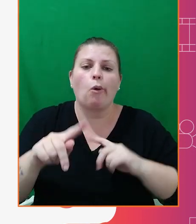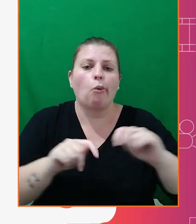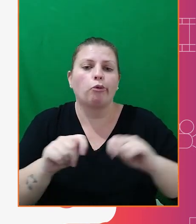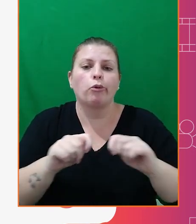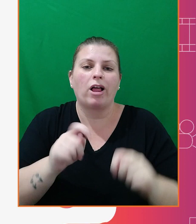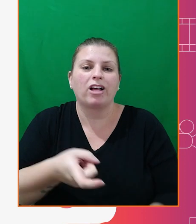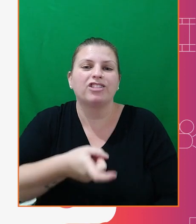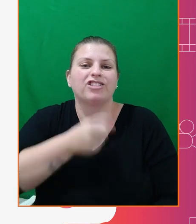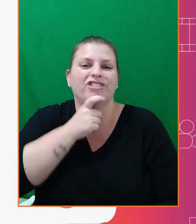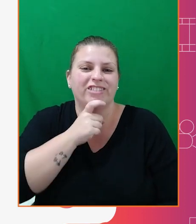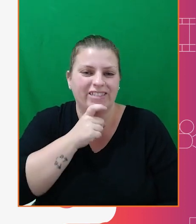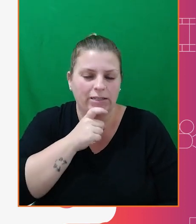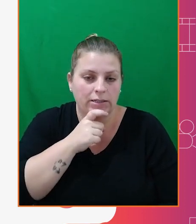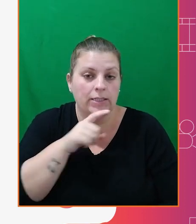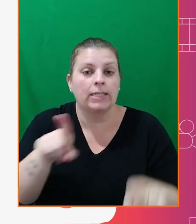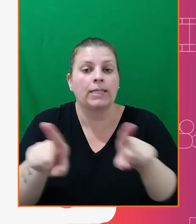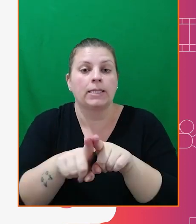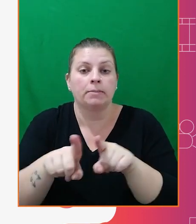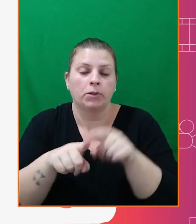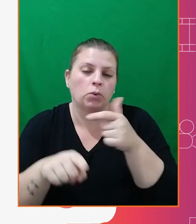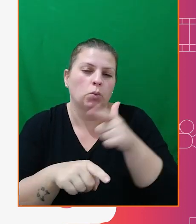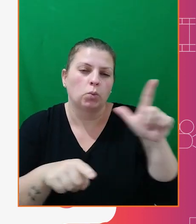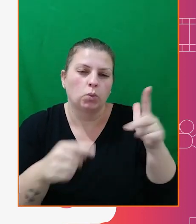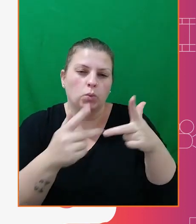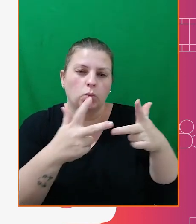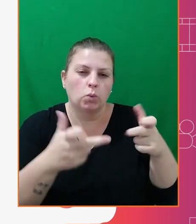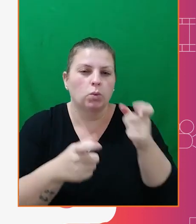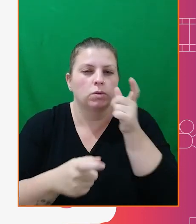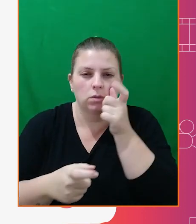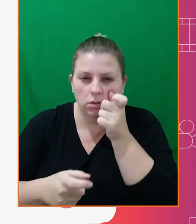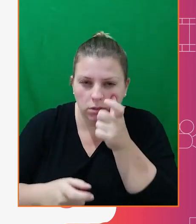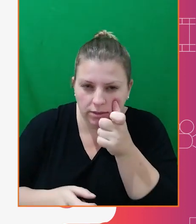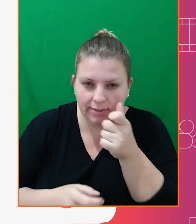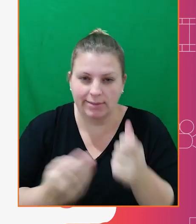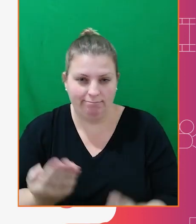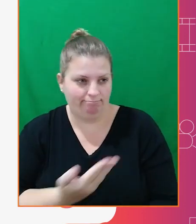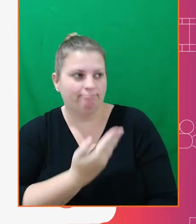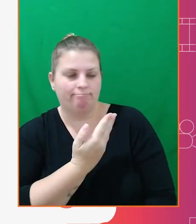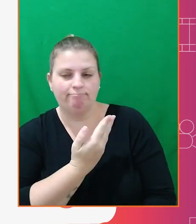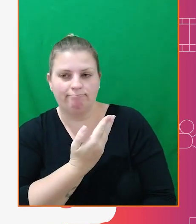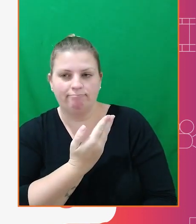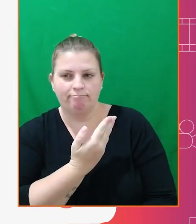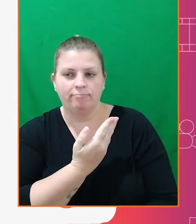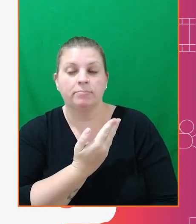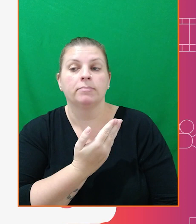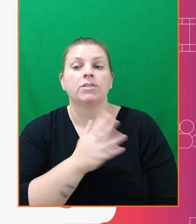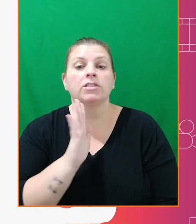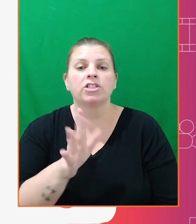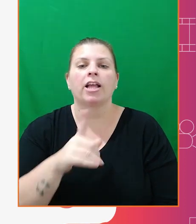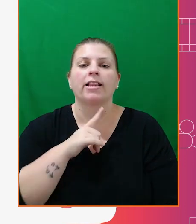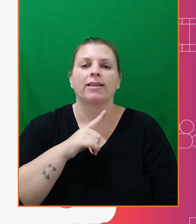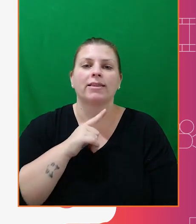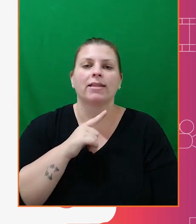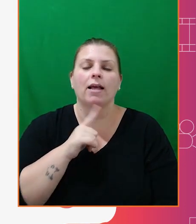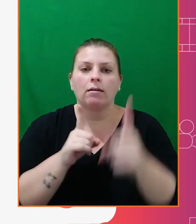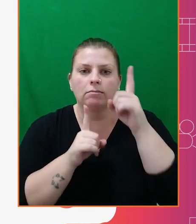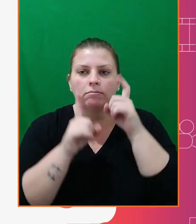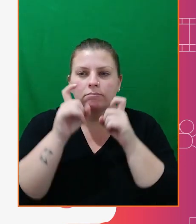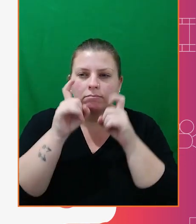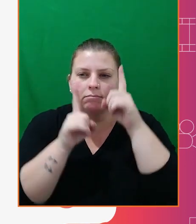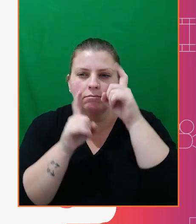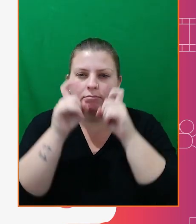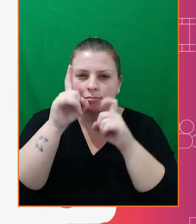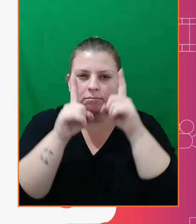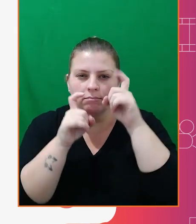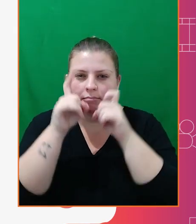interessante a ser observada é que já no storyboard também são trabalhadas as expressões das